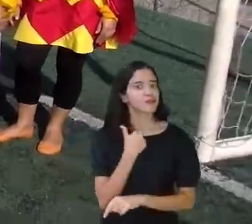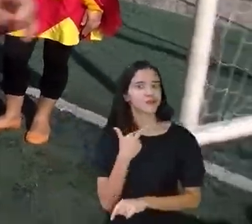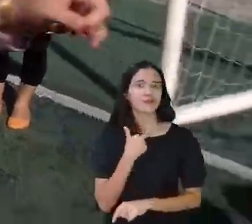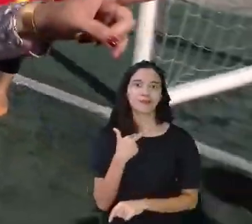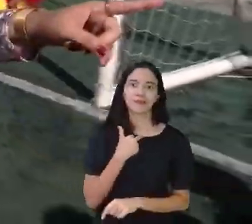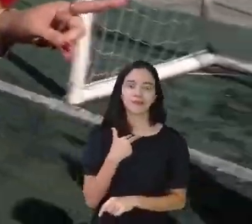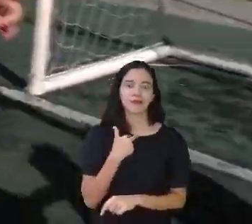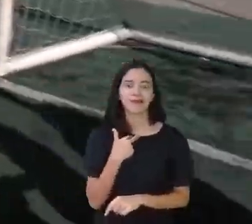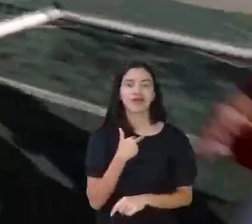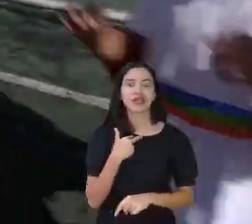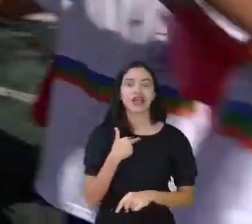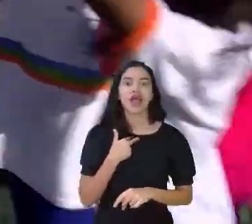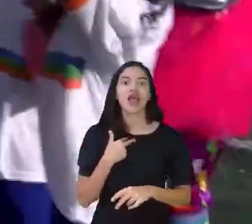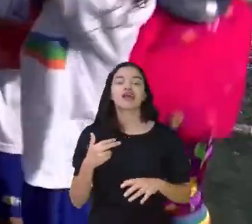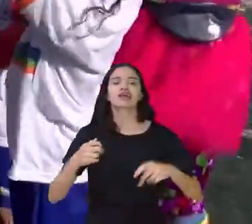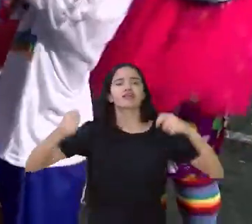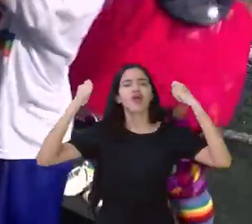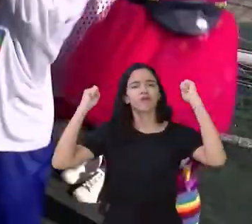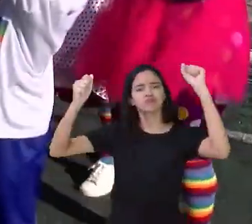Cadê a torcida da vermelha?